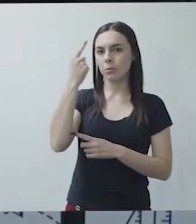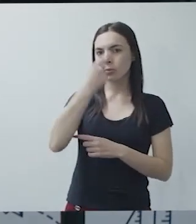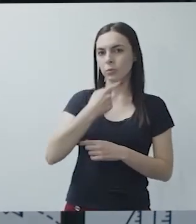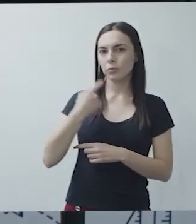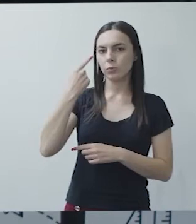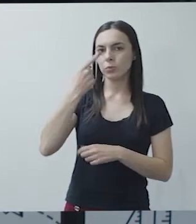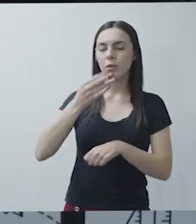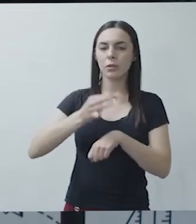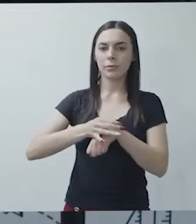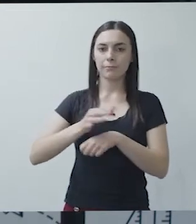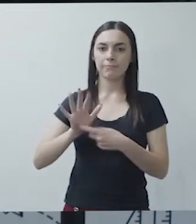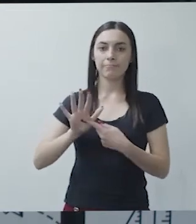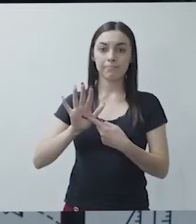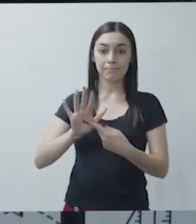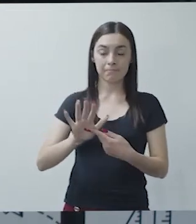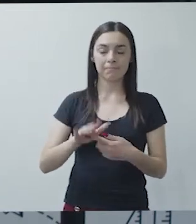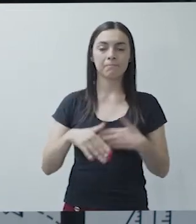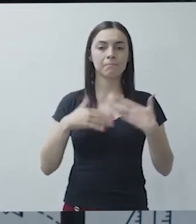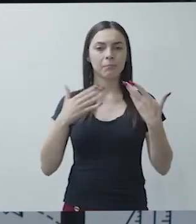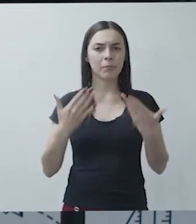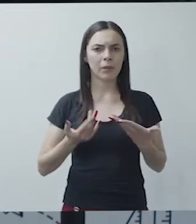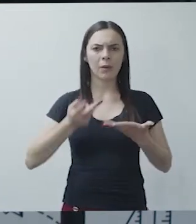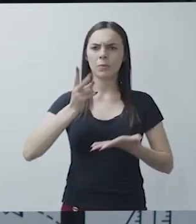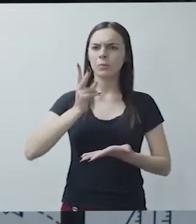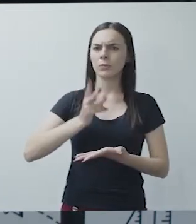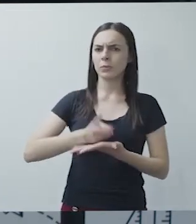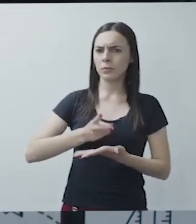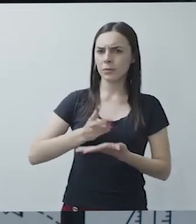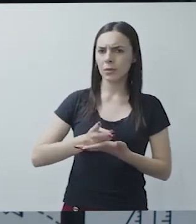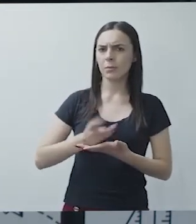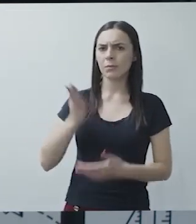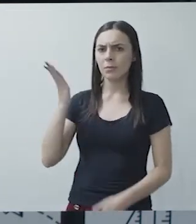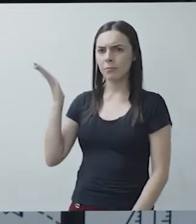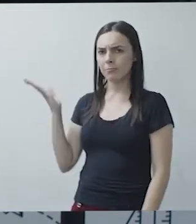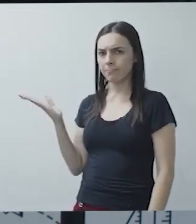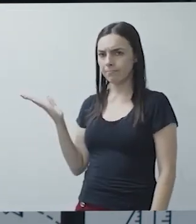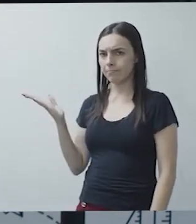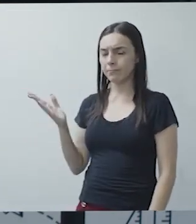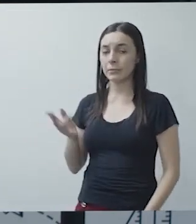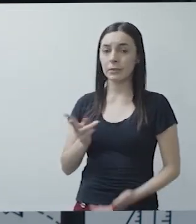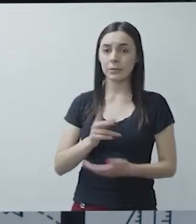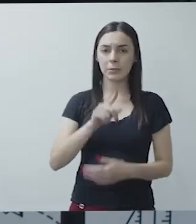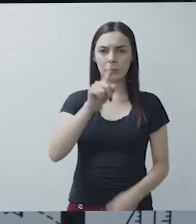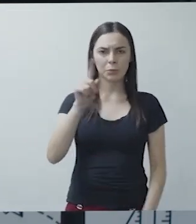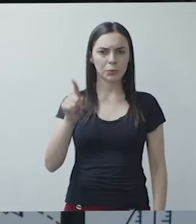horário, que indica as horas. Então, ele sempre vai rodar para este lado, tá?